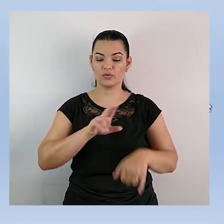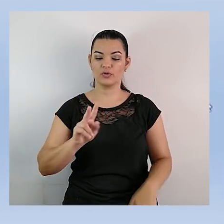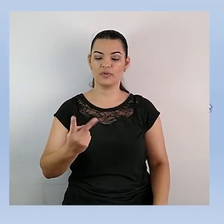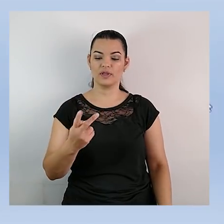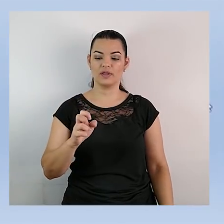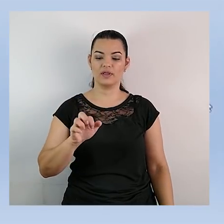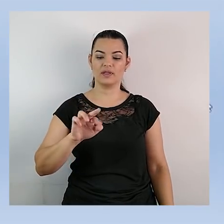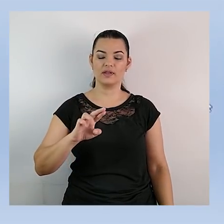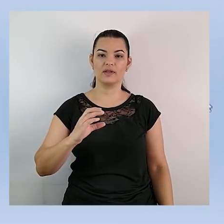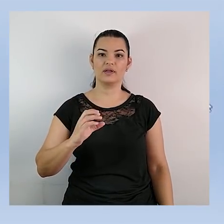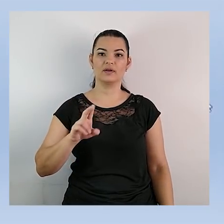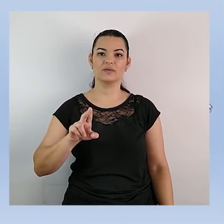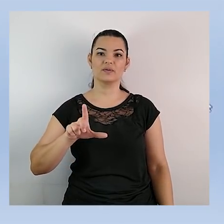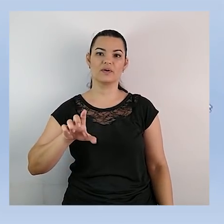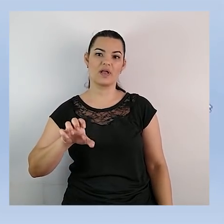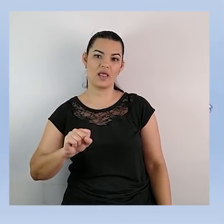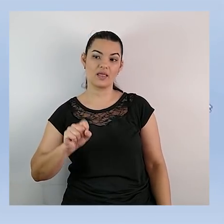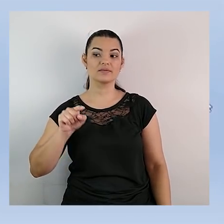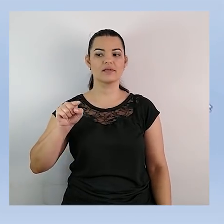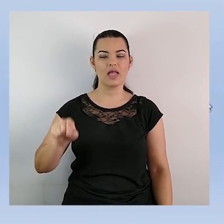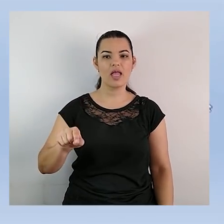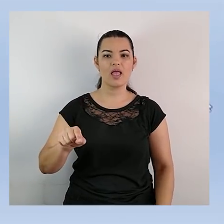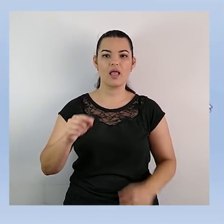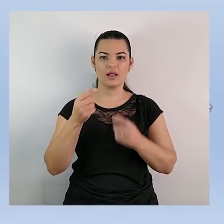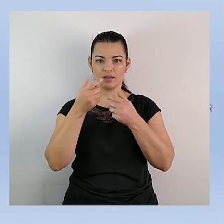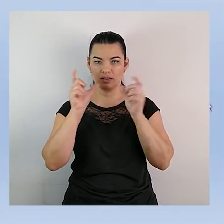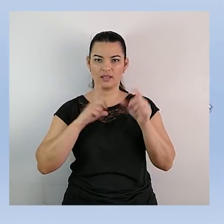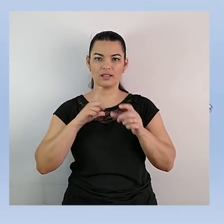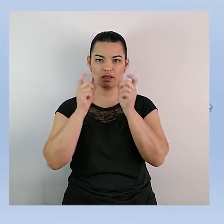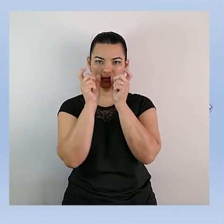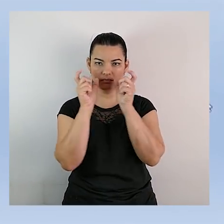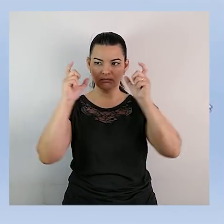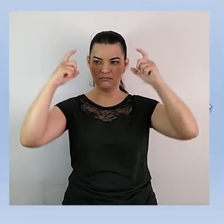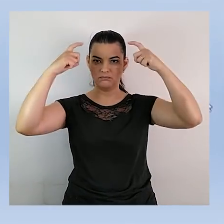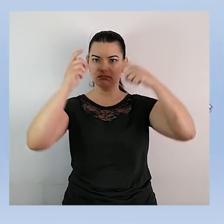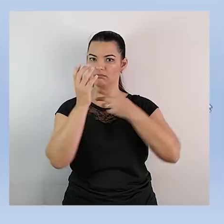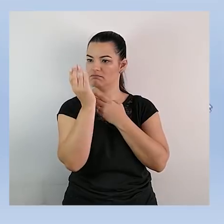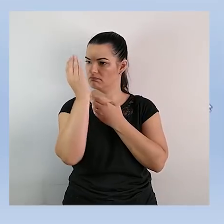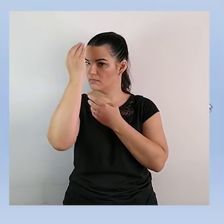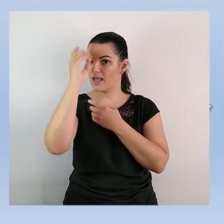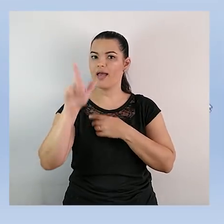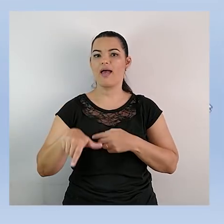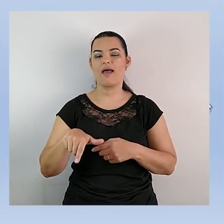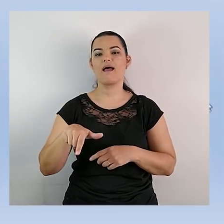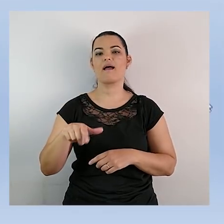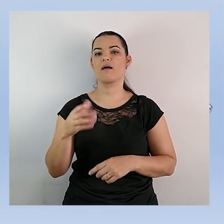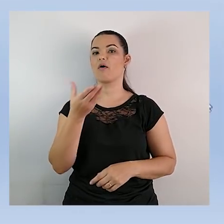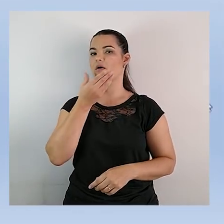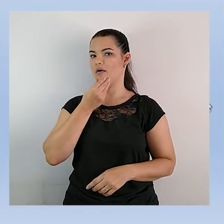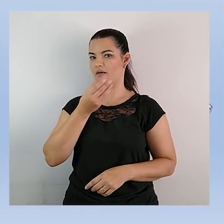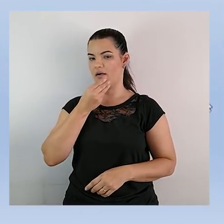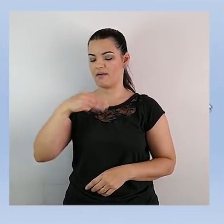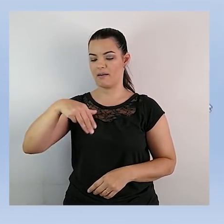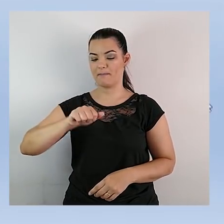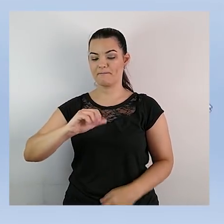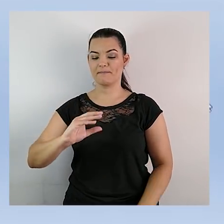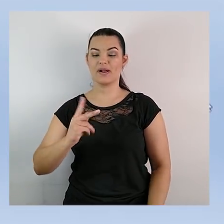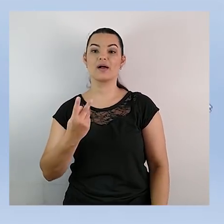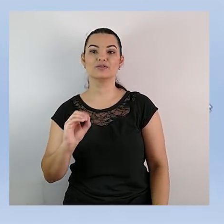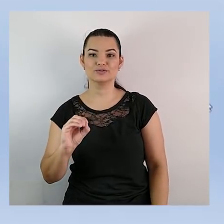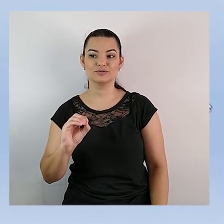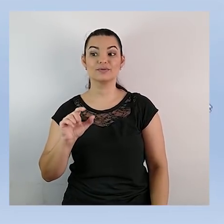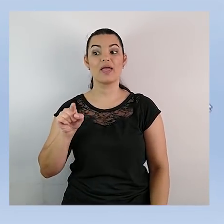Hércules, né? Aquela estrutura é o macho. Então, isso é importante porque também ele